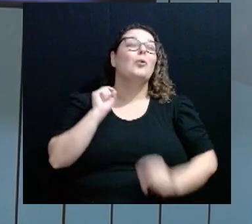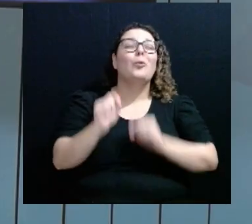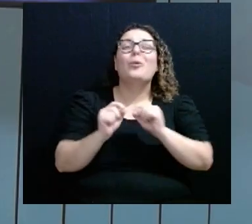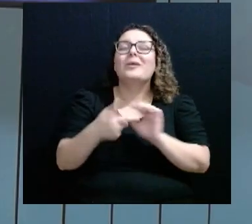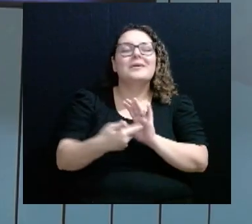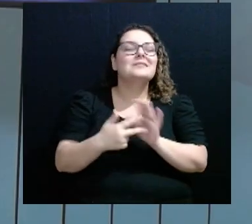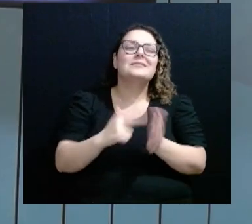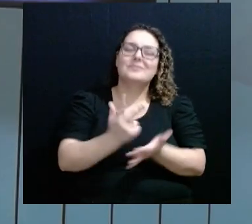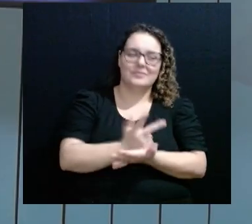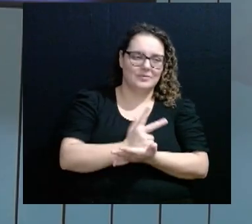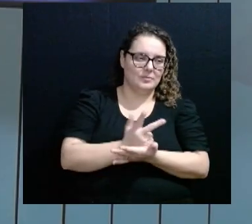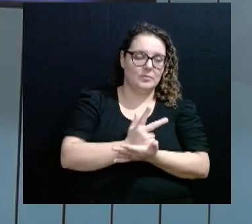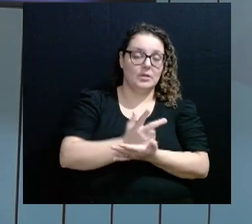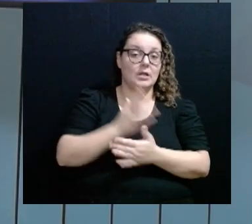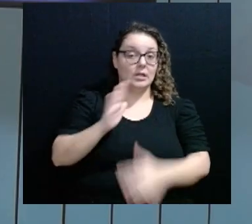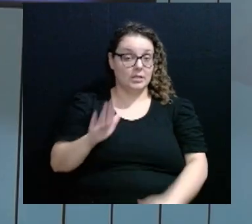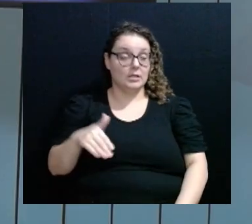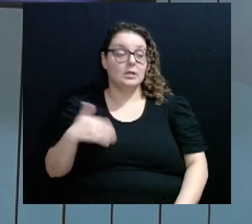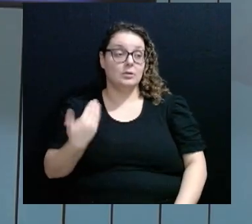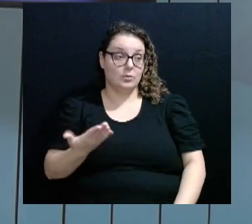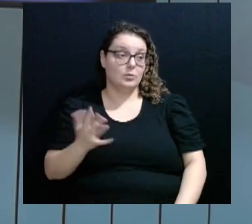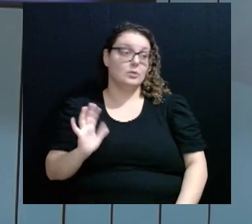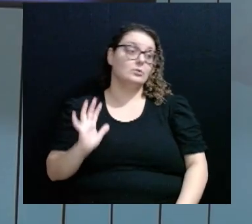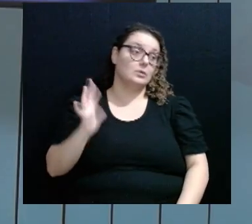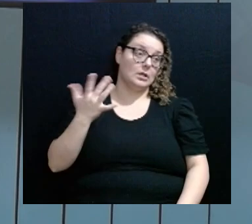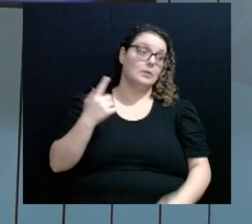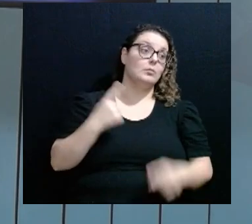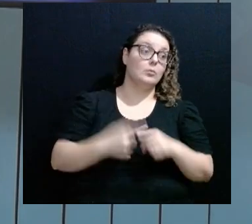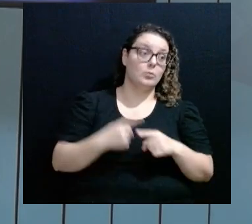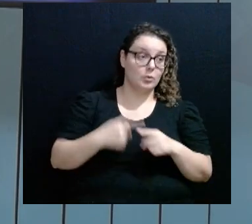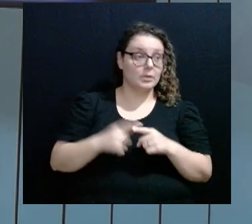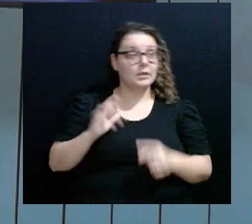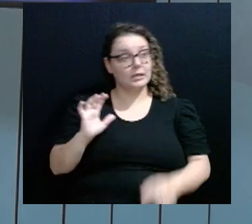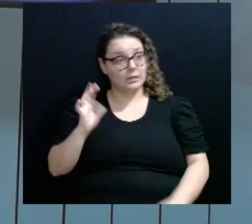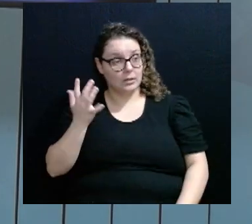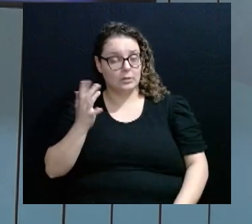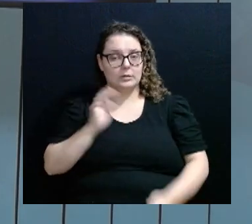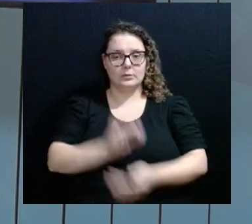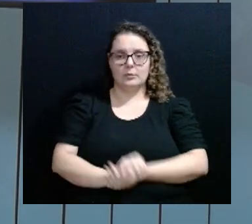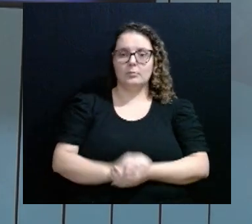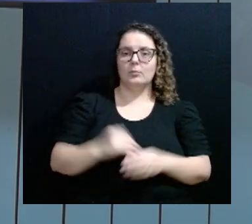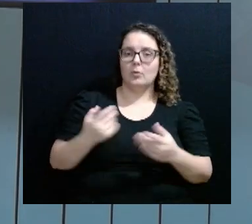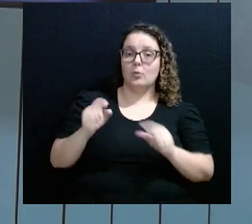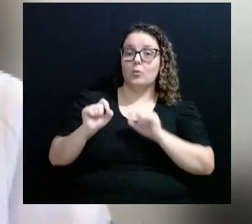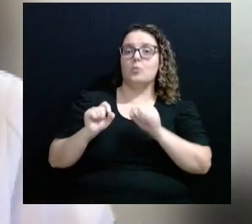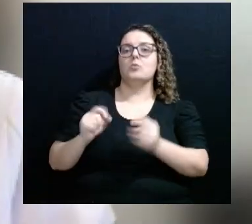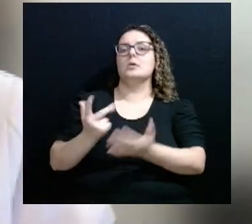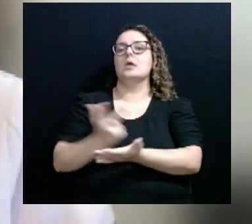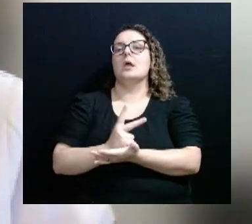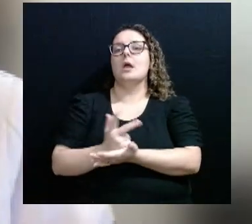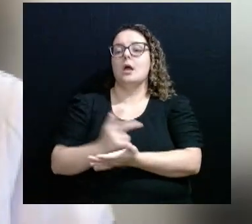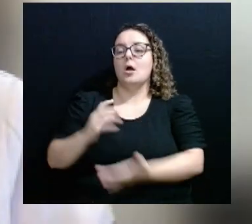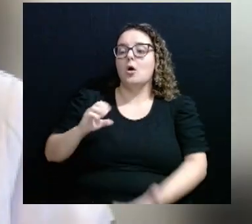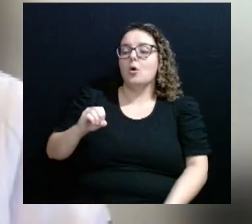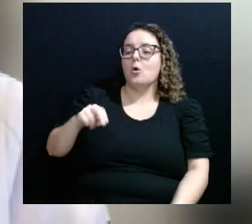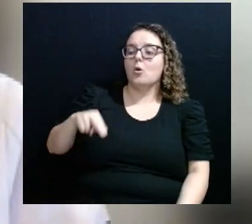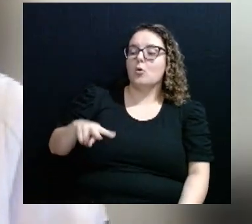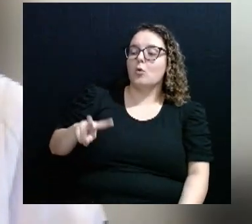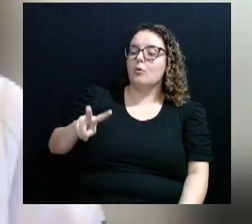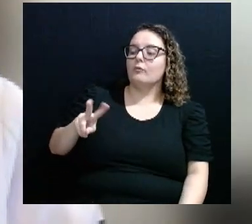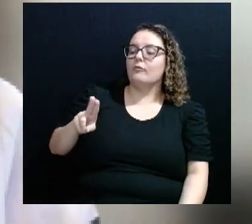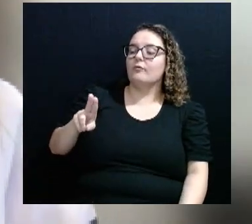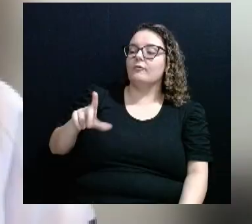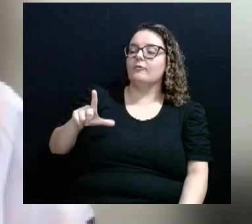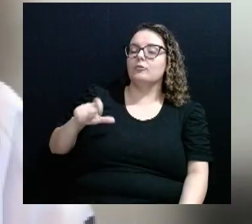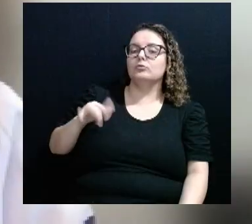fato é a convulsão e quando, né, que ela surge, o porquê que ela surge. Bom, então, o que é uma